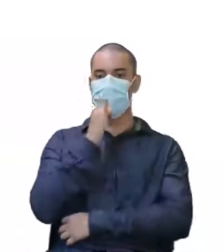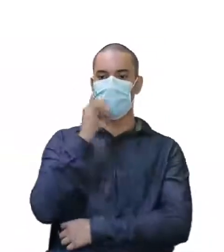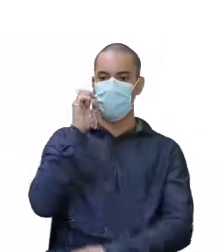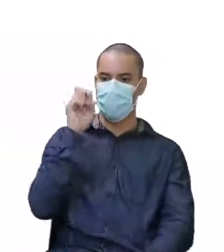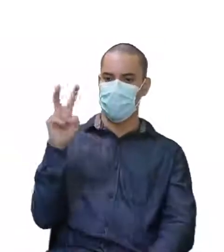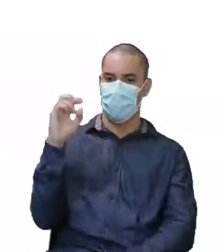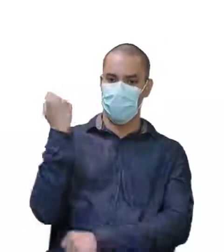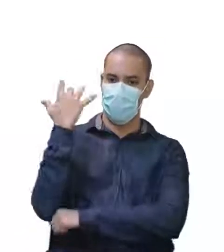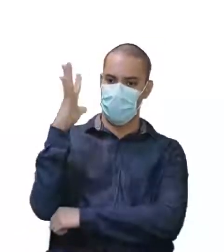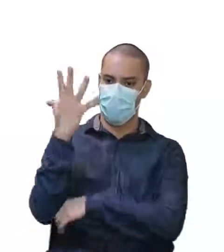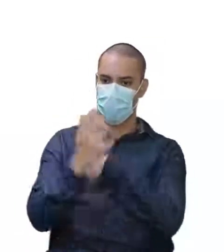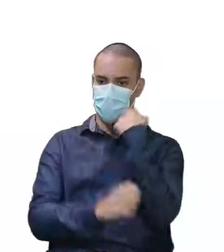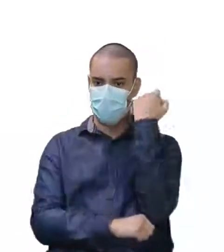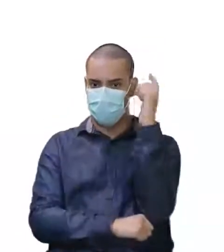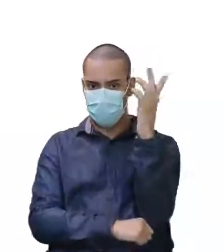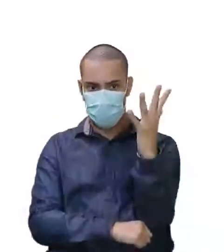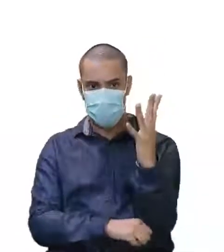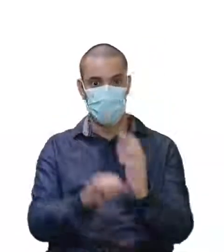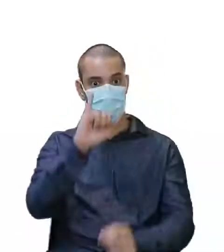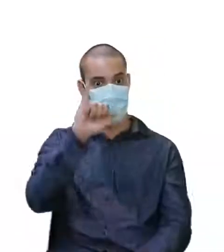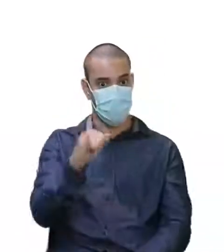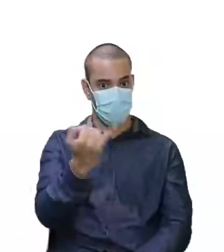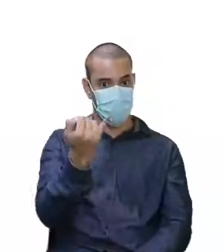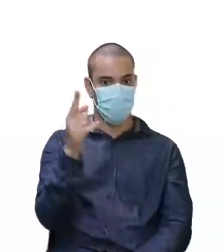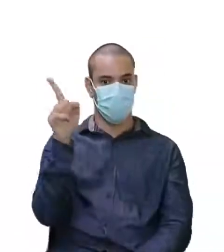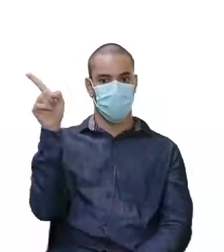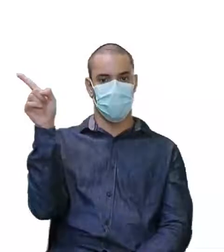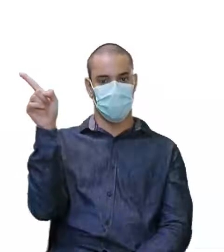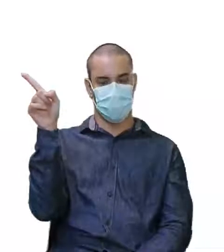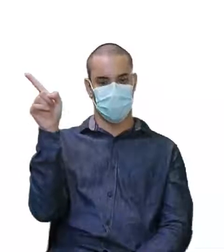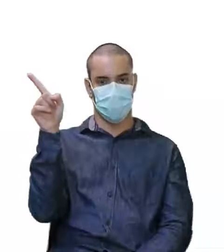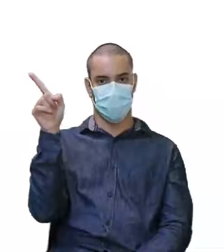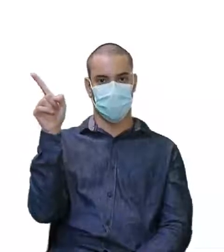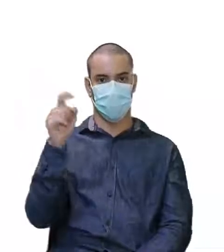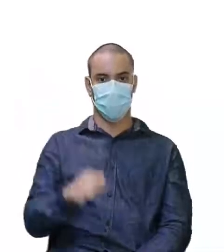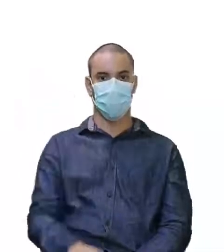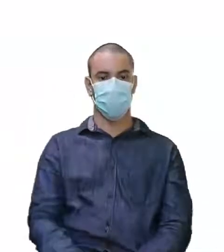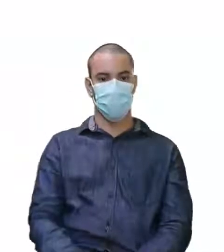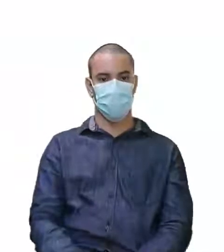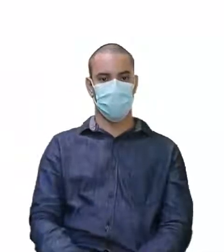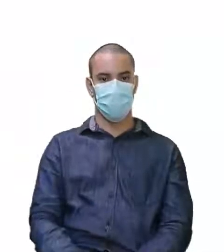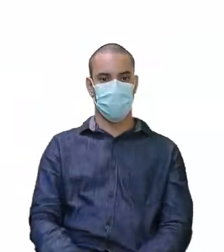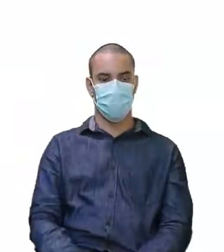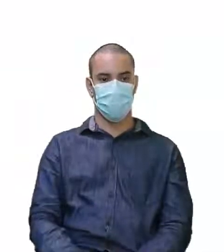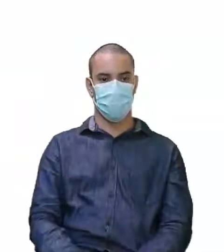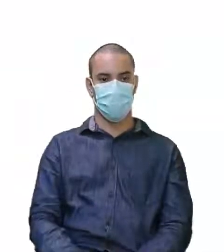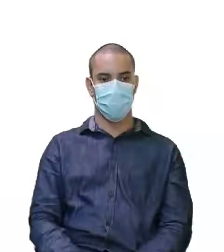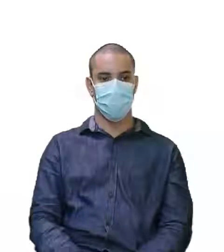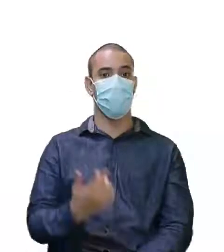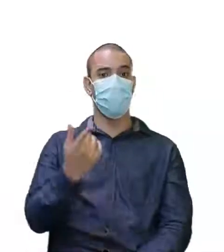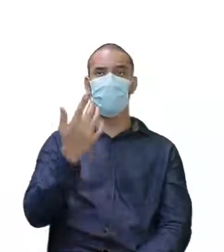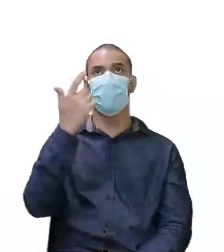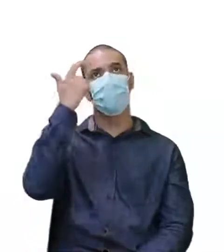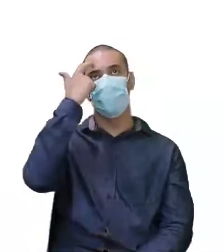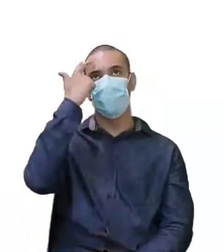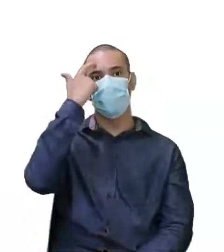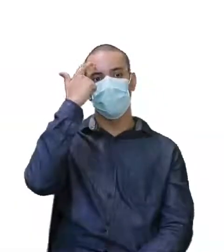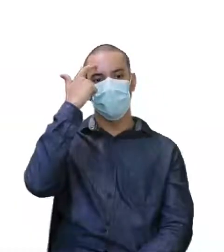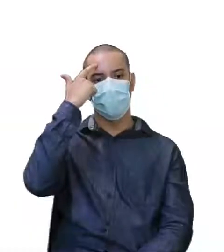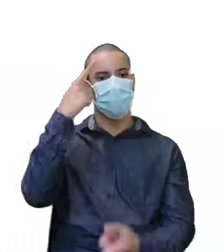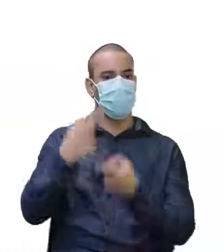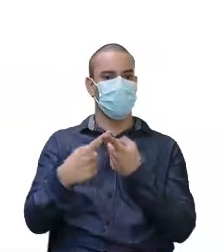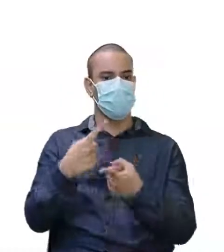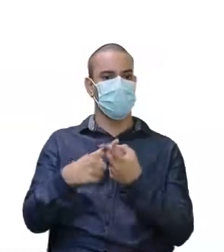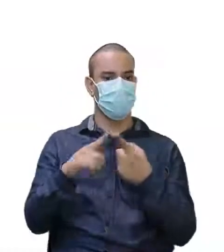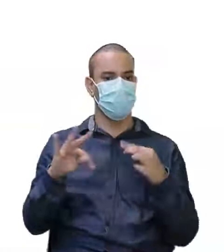para as árvores, aproveitando aqui a imagem da vegetação. Aí você pergunta assim, poxa, professor, então por